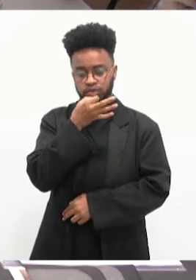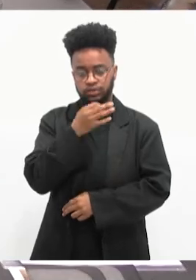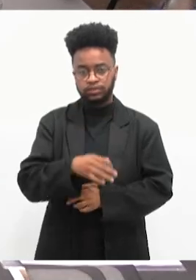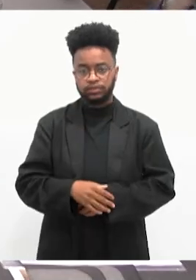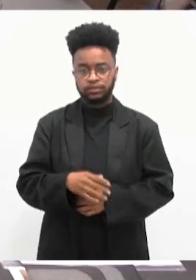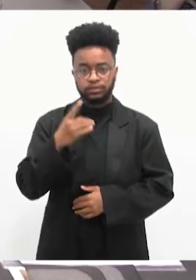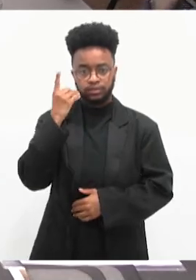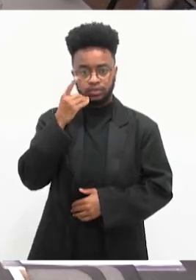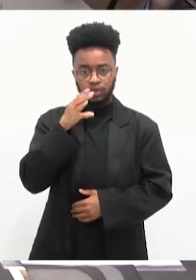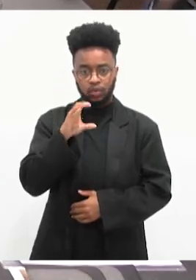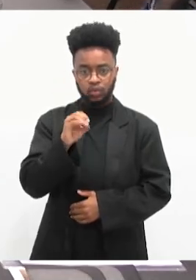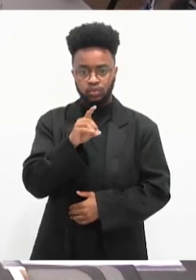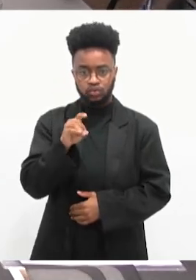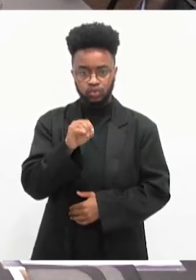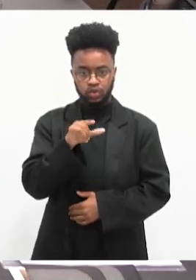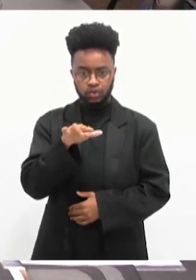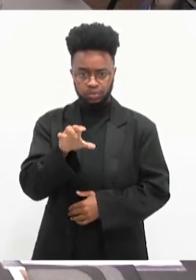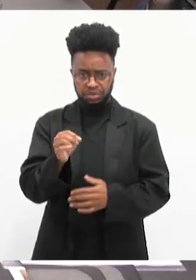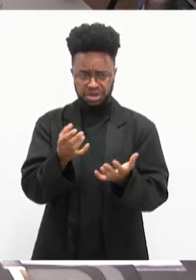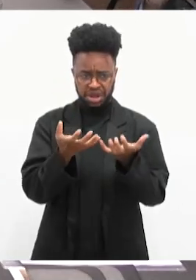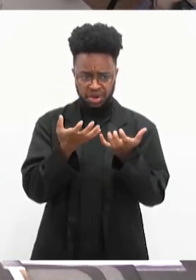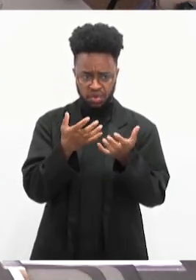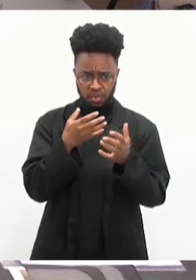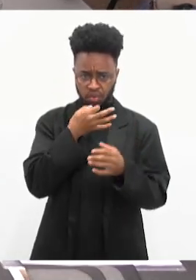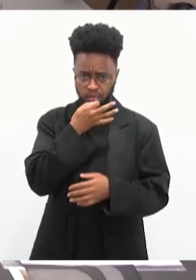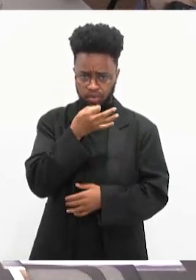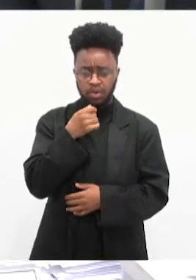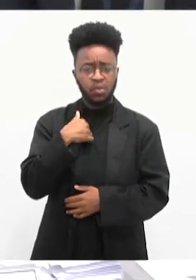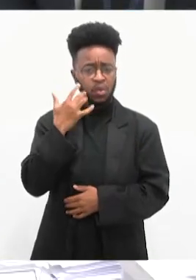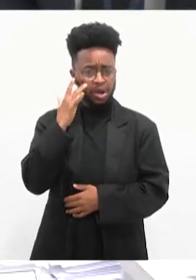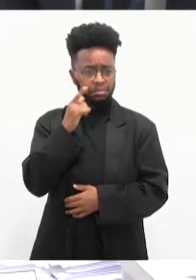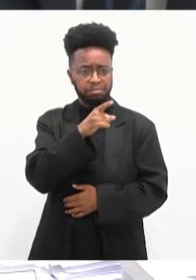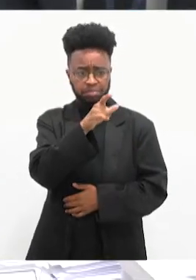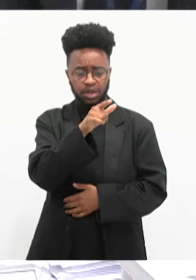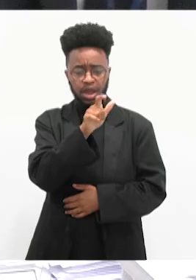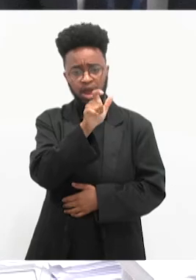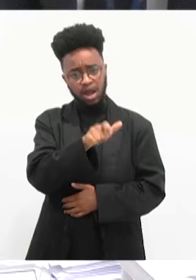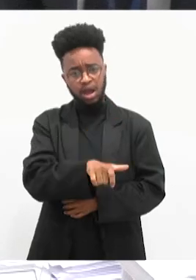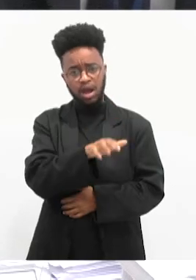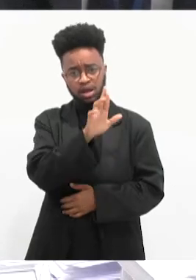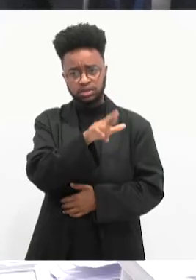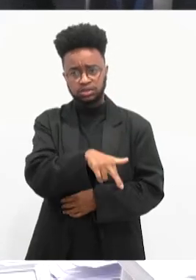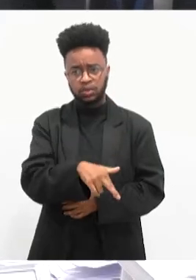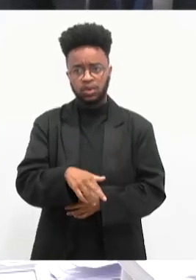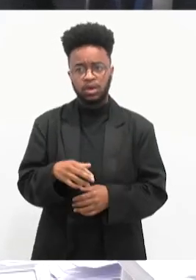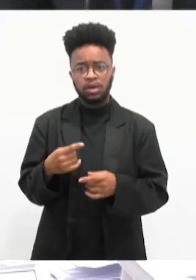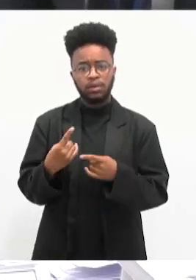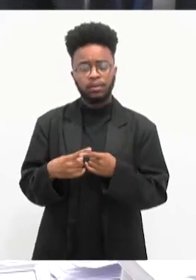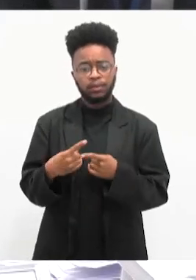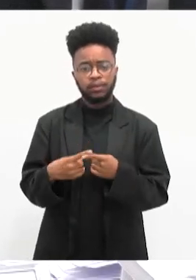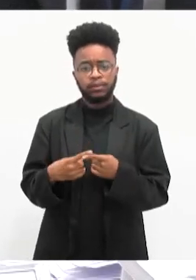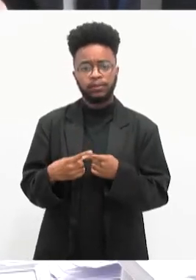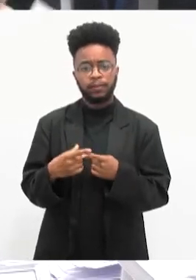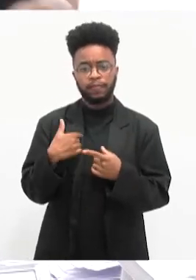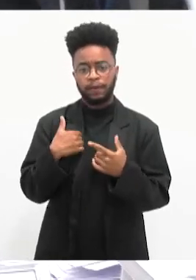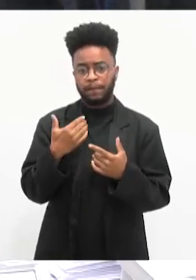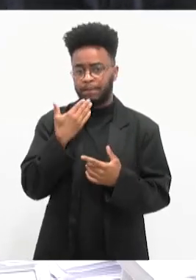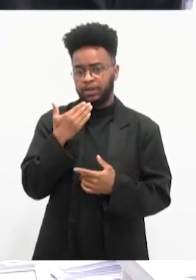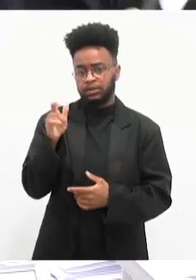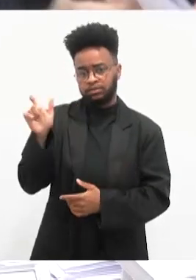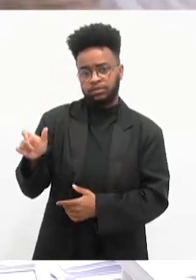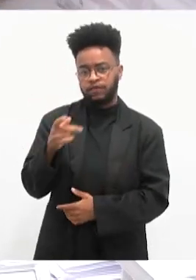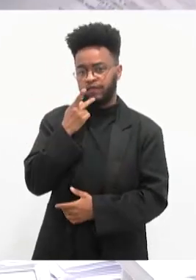quer Concordo. comentar? Eu acho que o deputado Luiz Paulo está coberto de razão. Eu quis que o deputado Luiz Paulo falasse